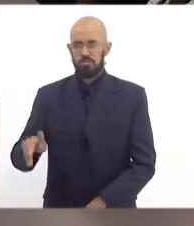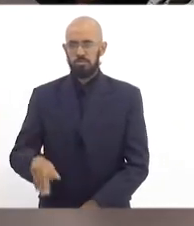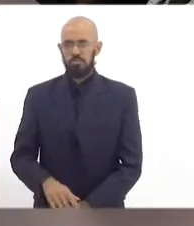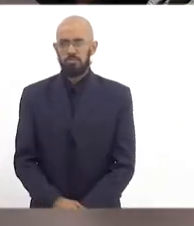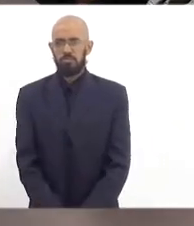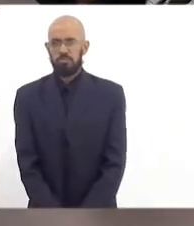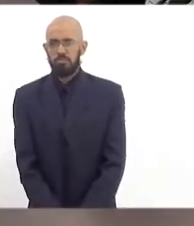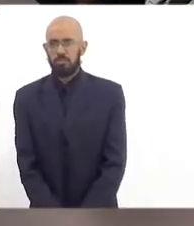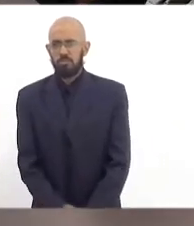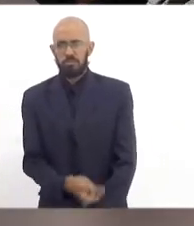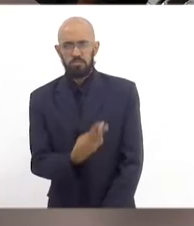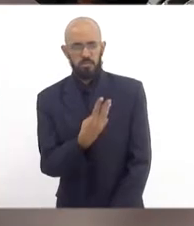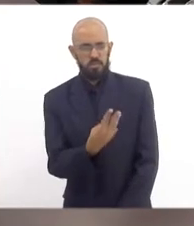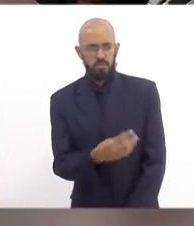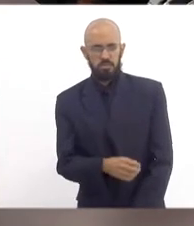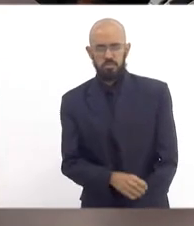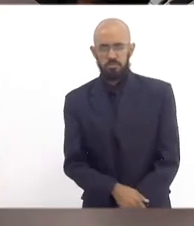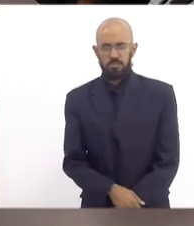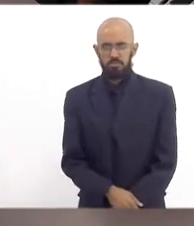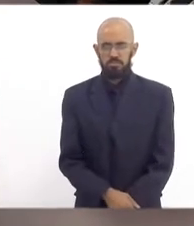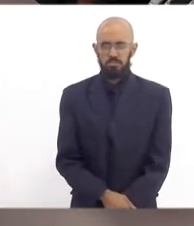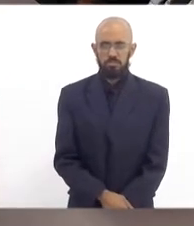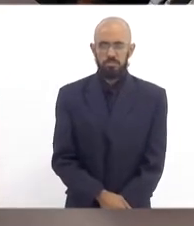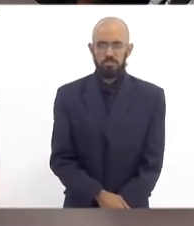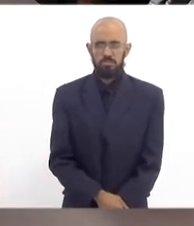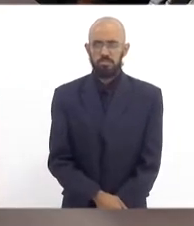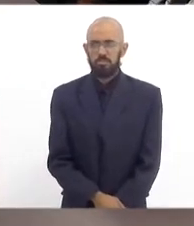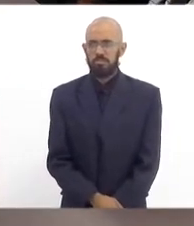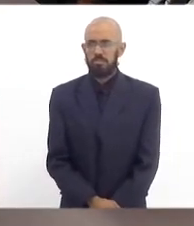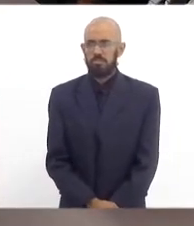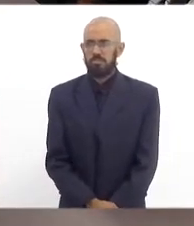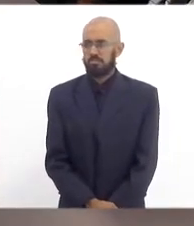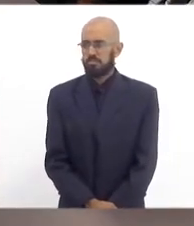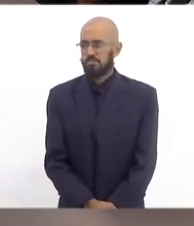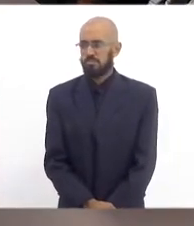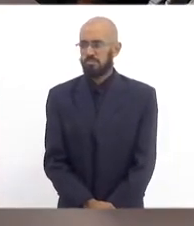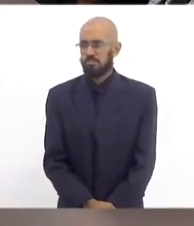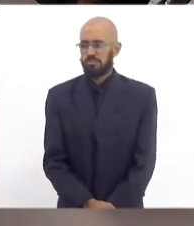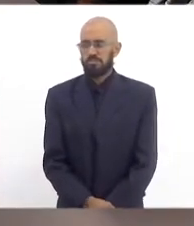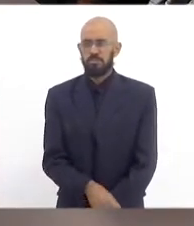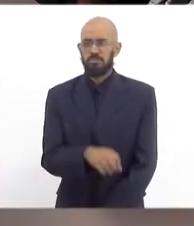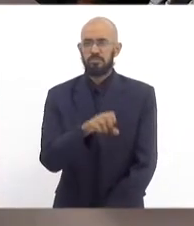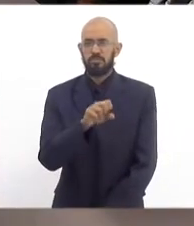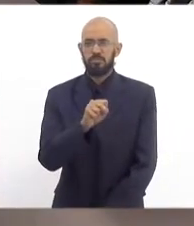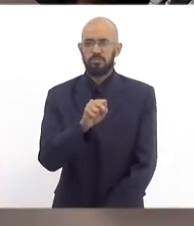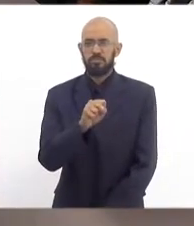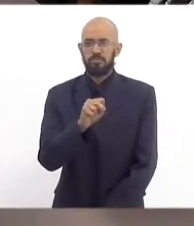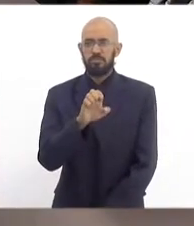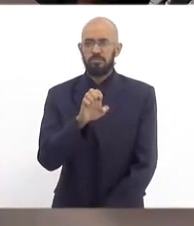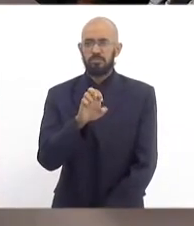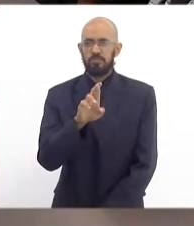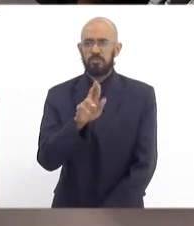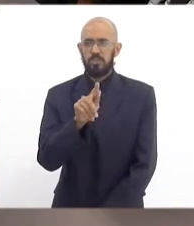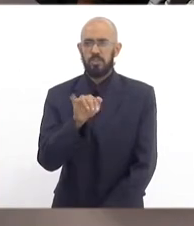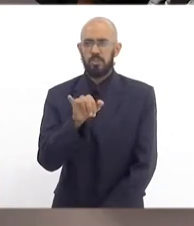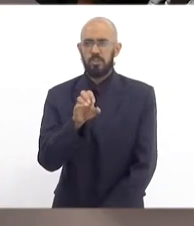então três lá assistir até minoria e o Sérgio Martins